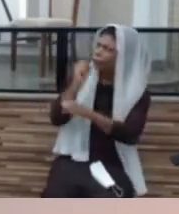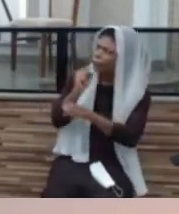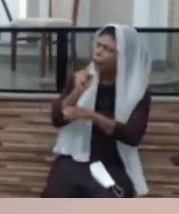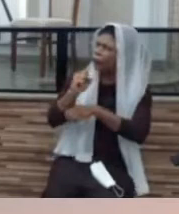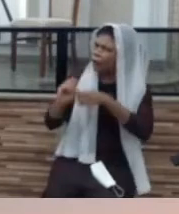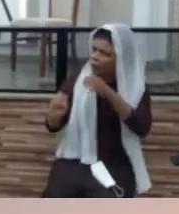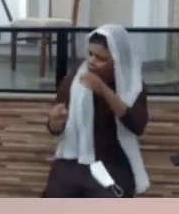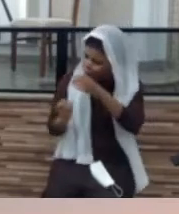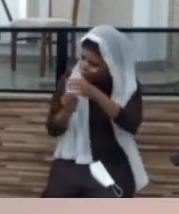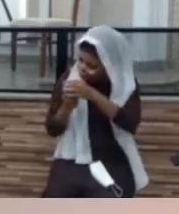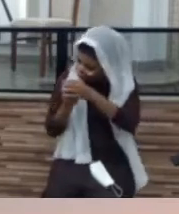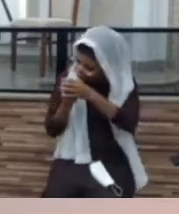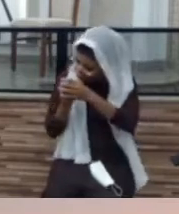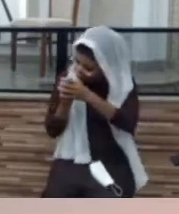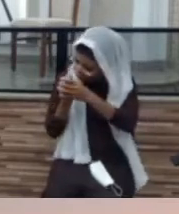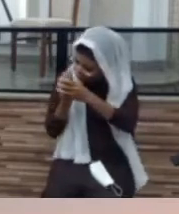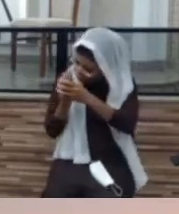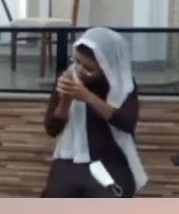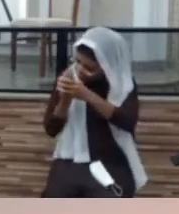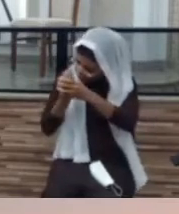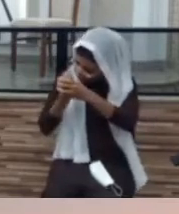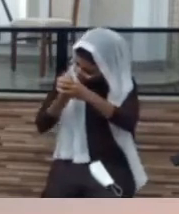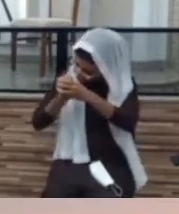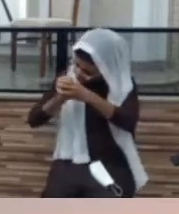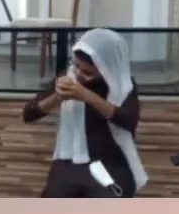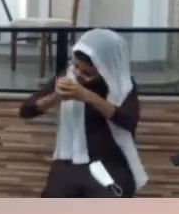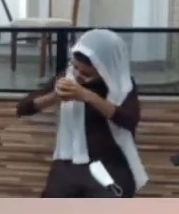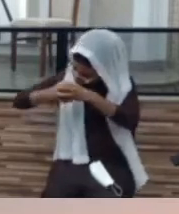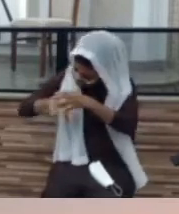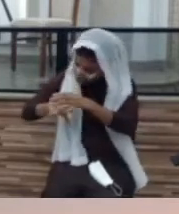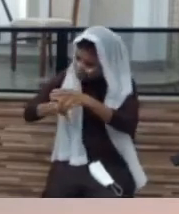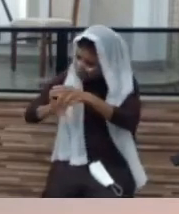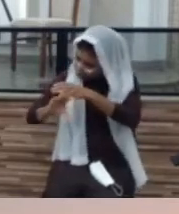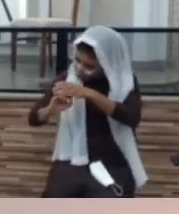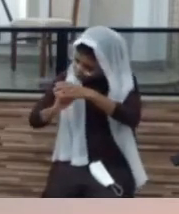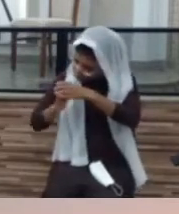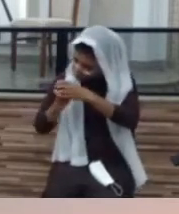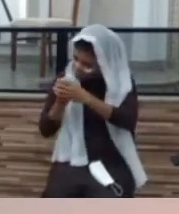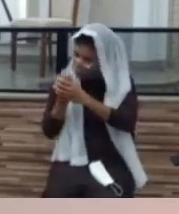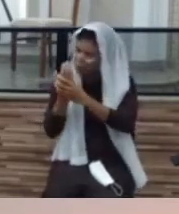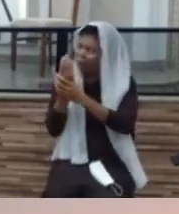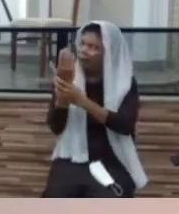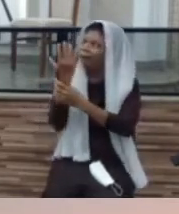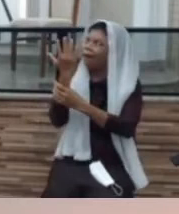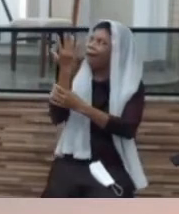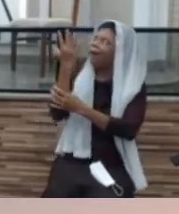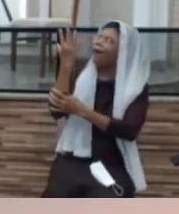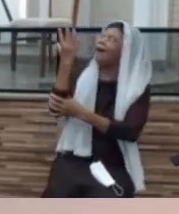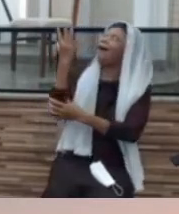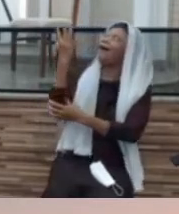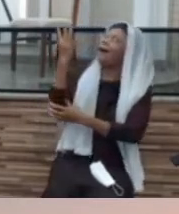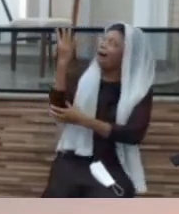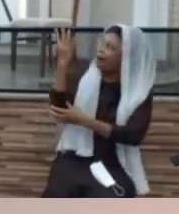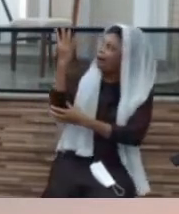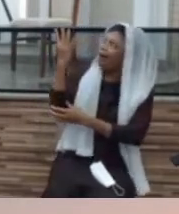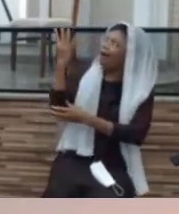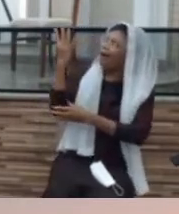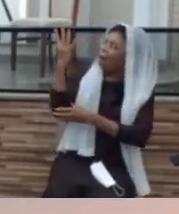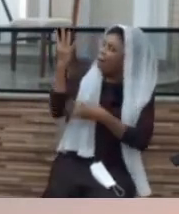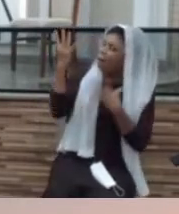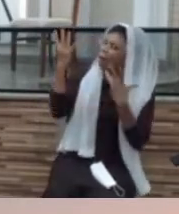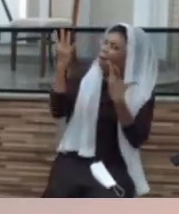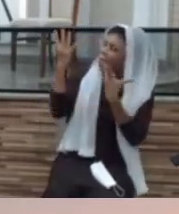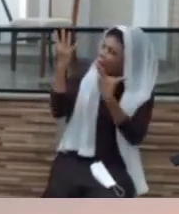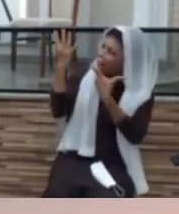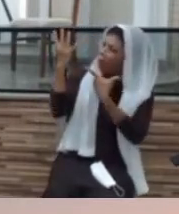renovos. Glória ao nome do Senhor. Até a árvore, irmãos, se corta ela, irmãos, e chega o tempo que ela